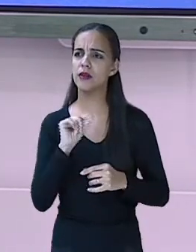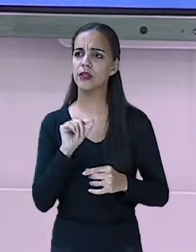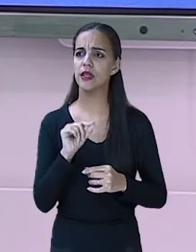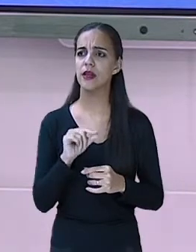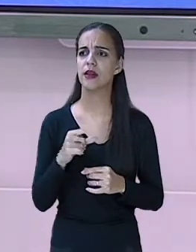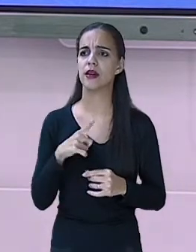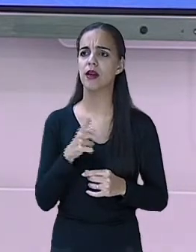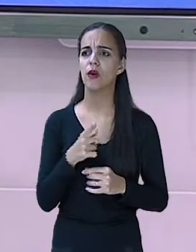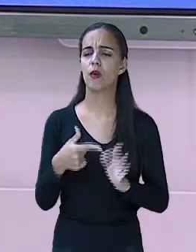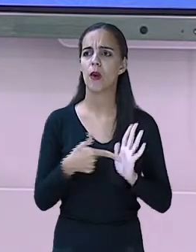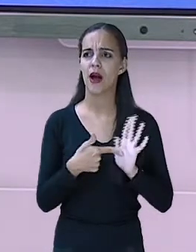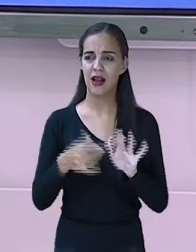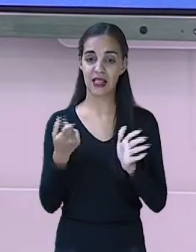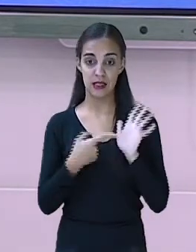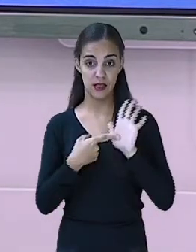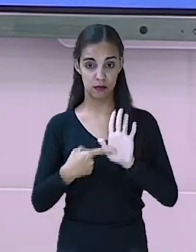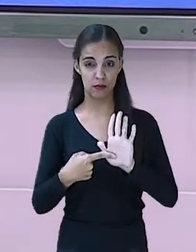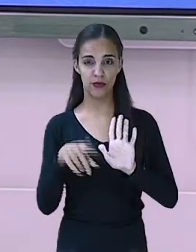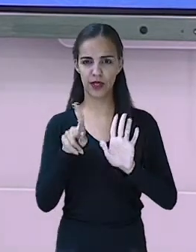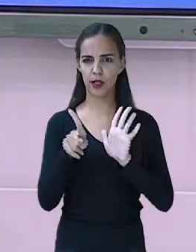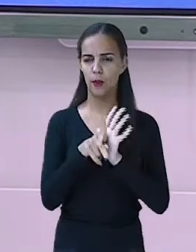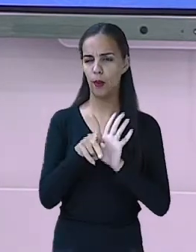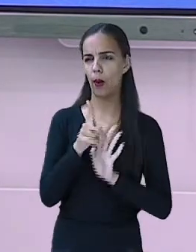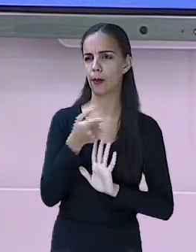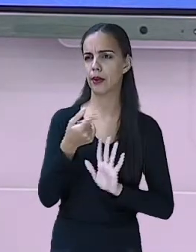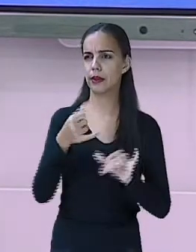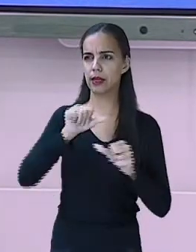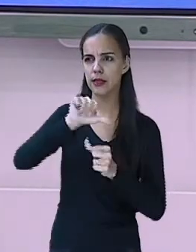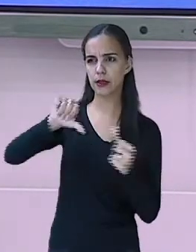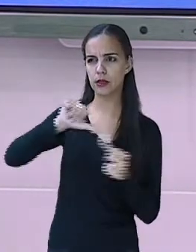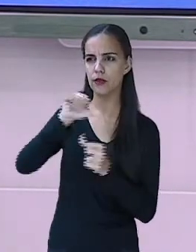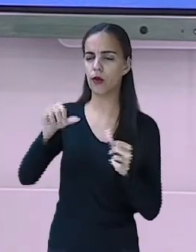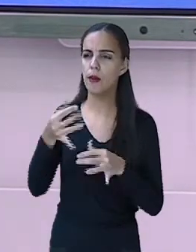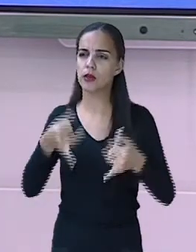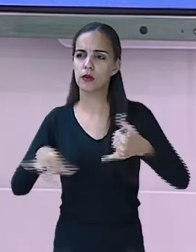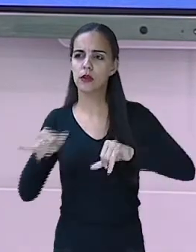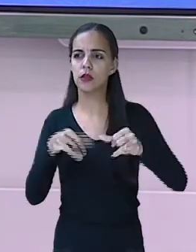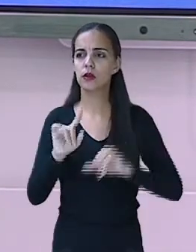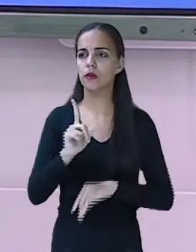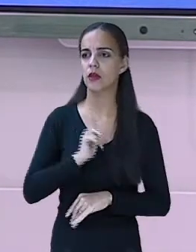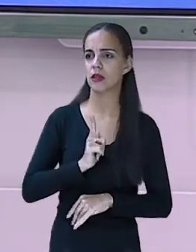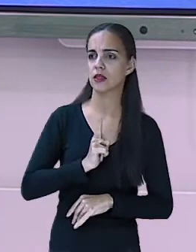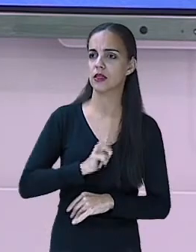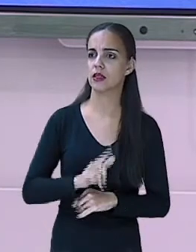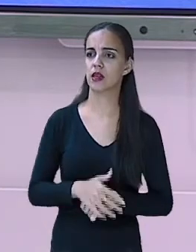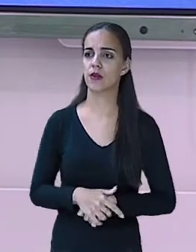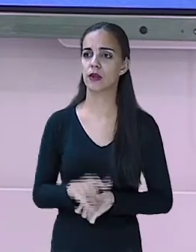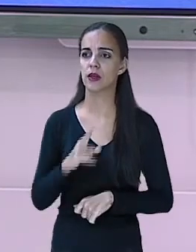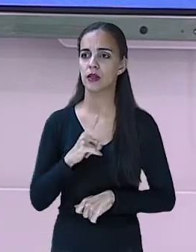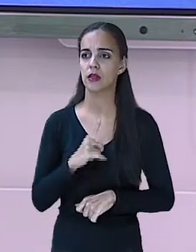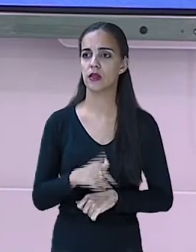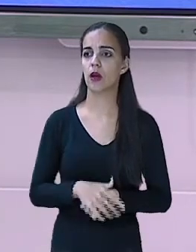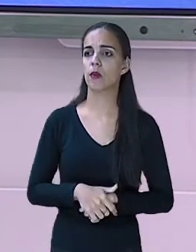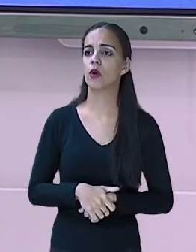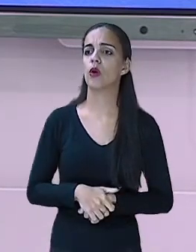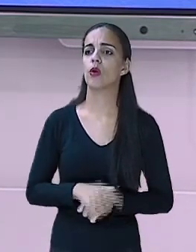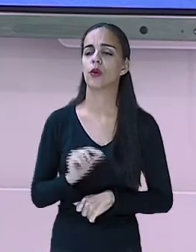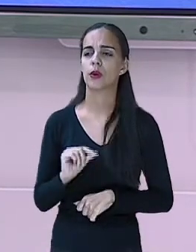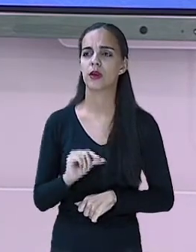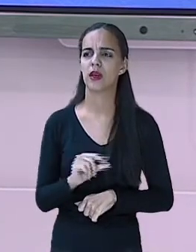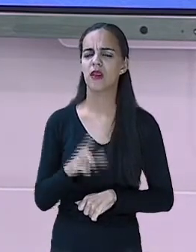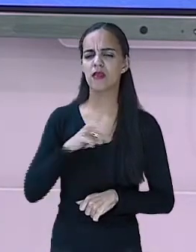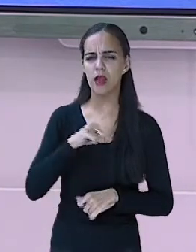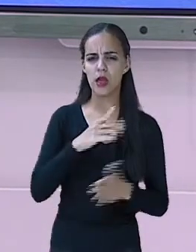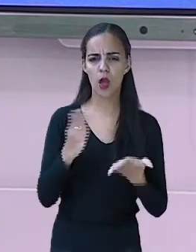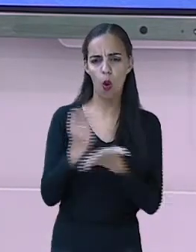Elas têm algumas evidências Elas têm alguns sinais de que elas estão